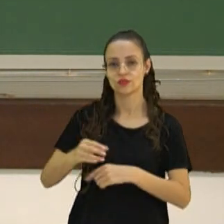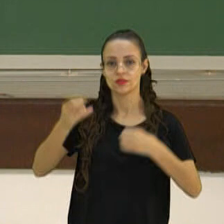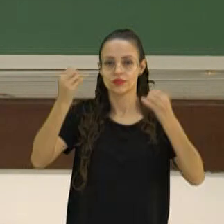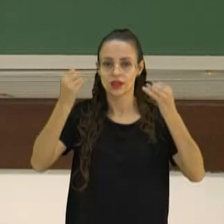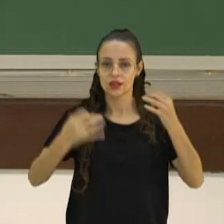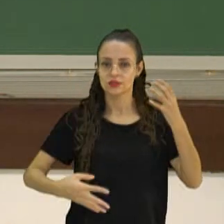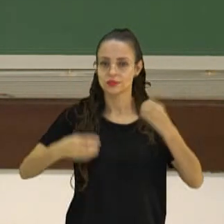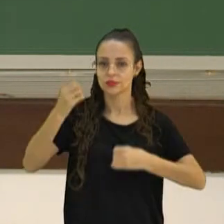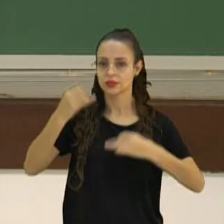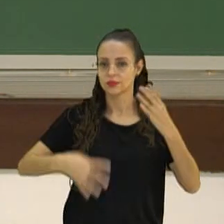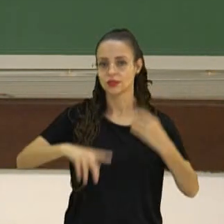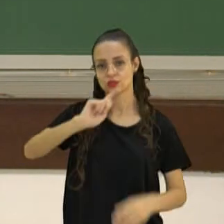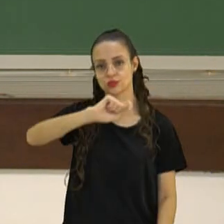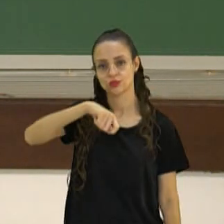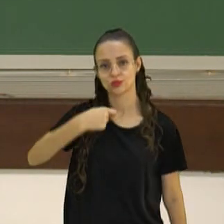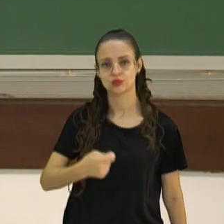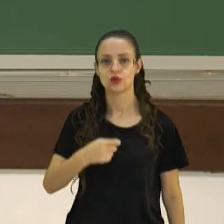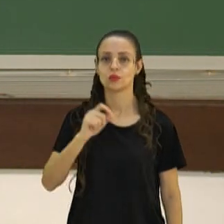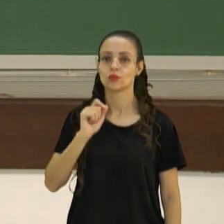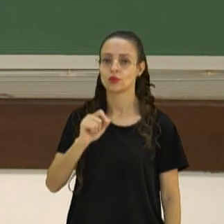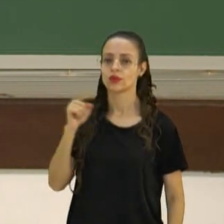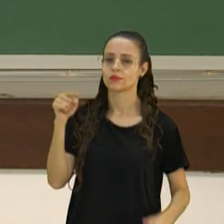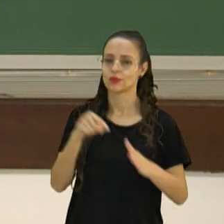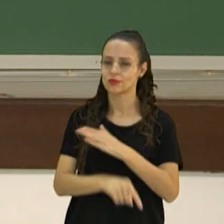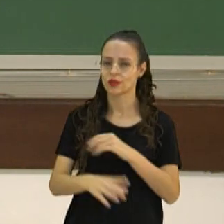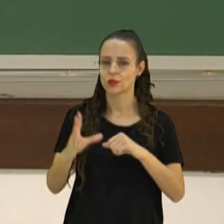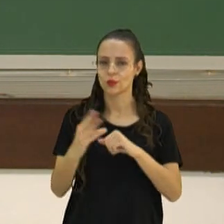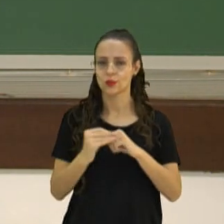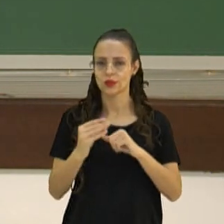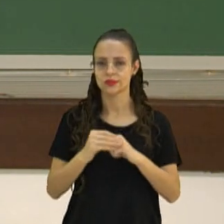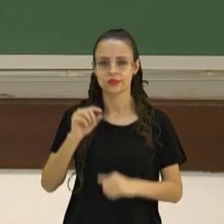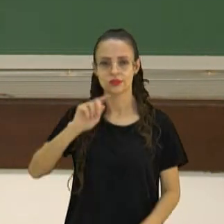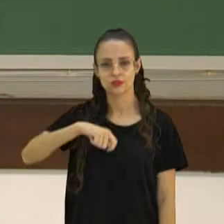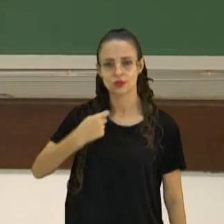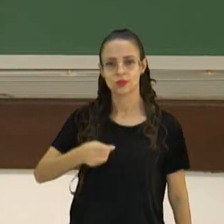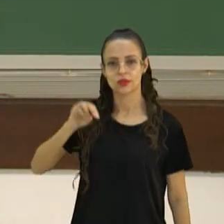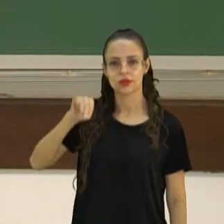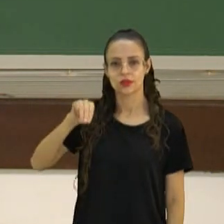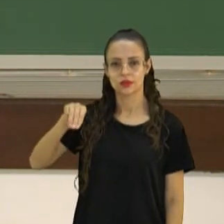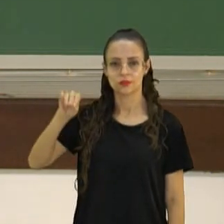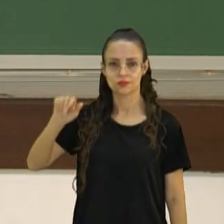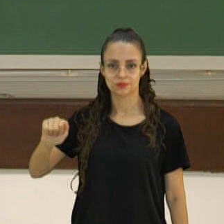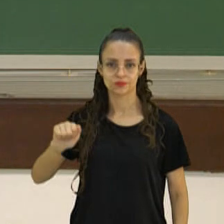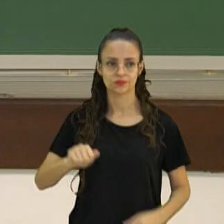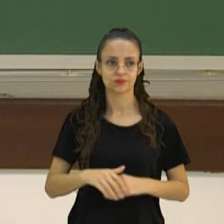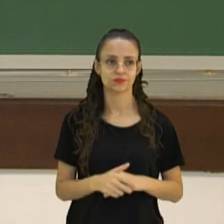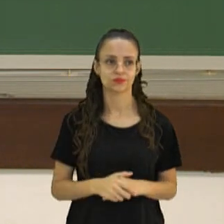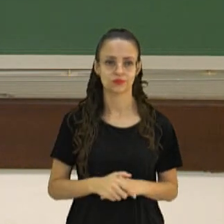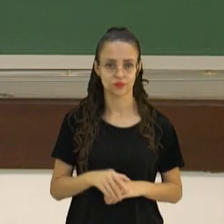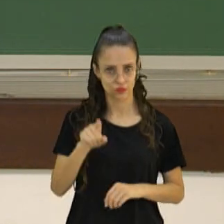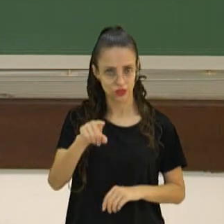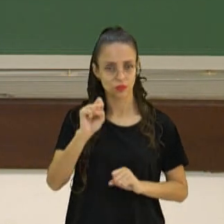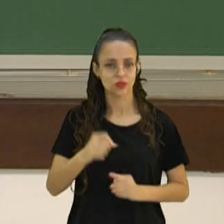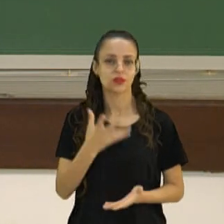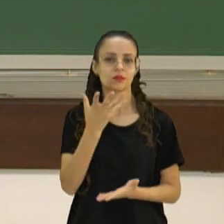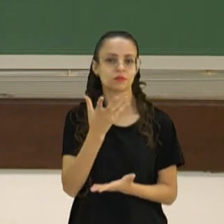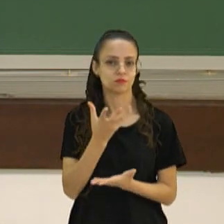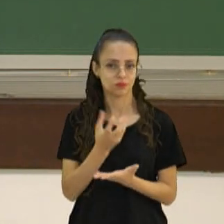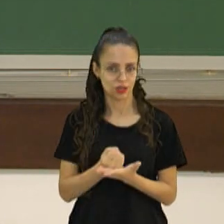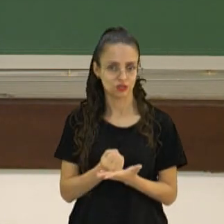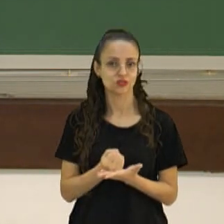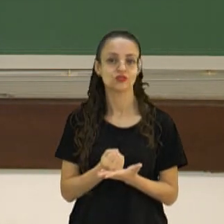estar trabalhando melhor, aprofundando ainda mais o conhecimento da modalidade de hoje, que foi o MMA. Baixa o material, clica lá